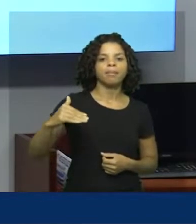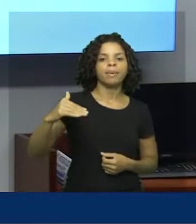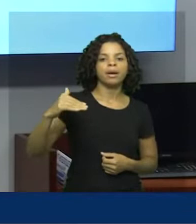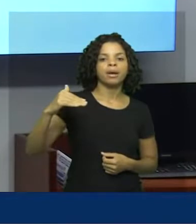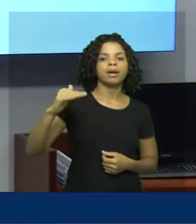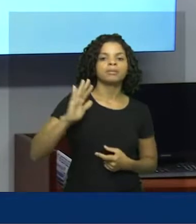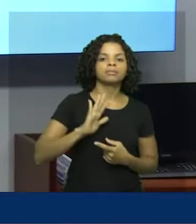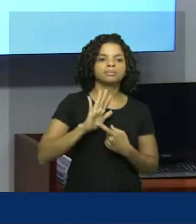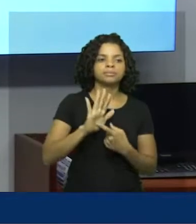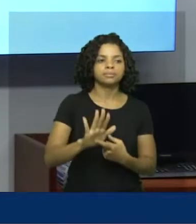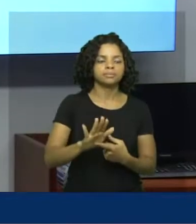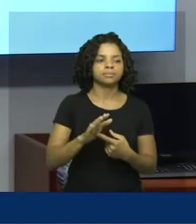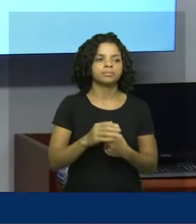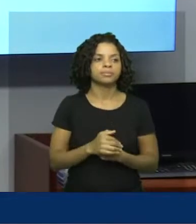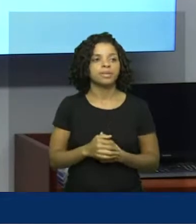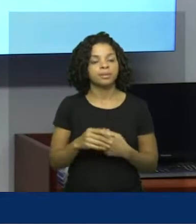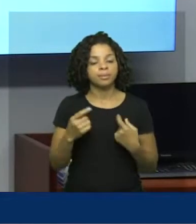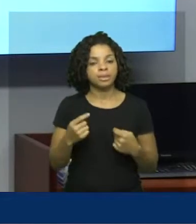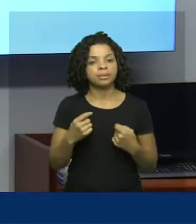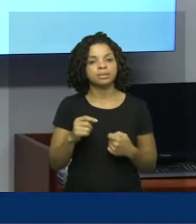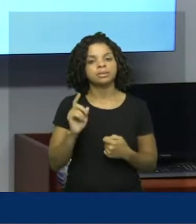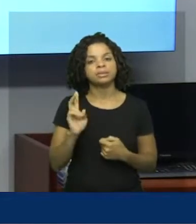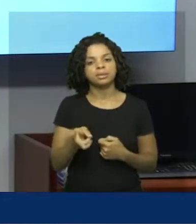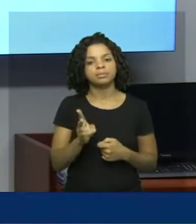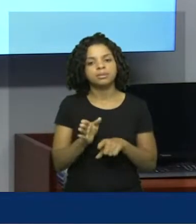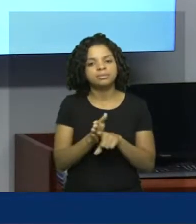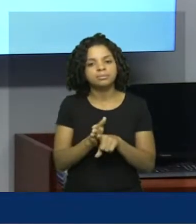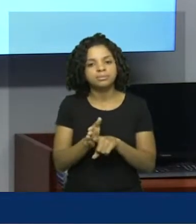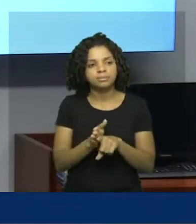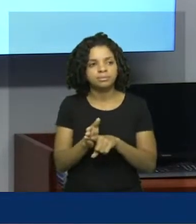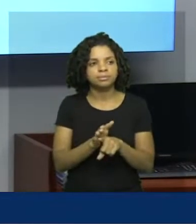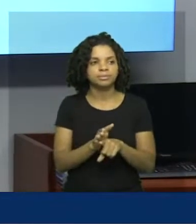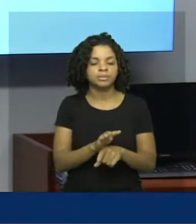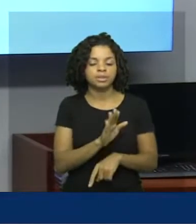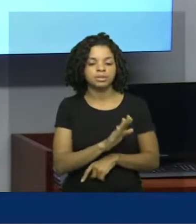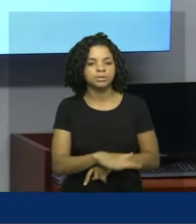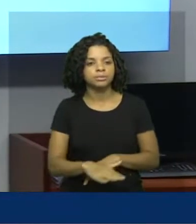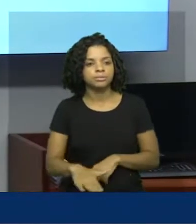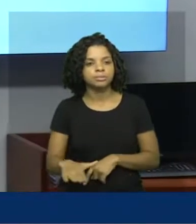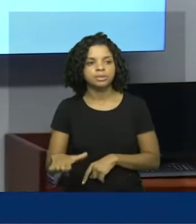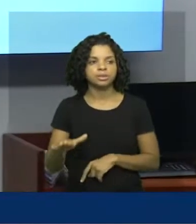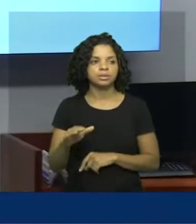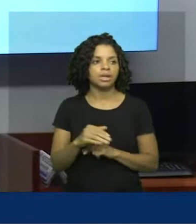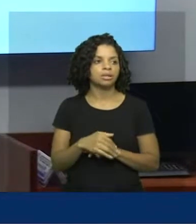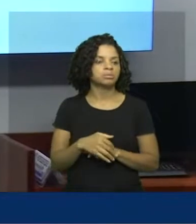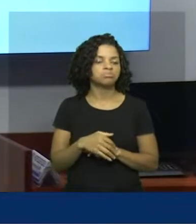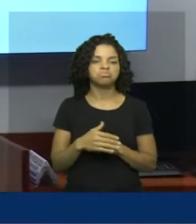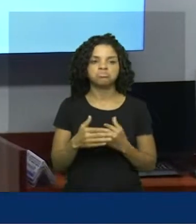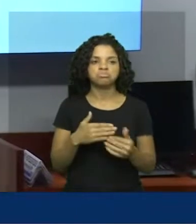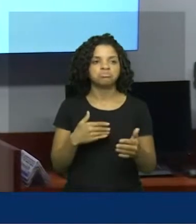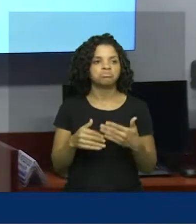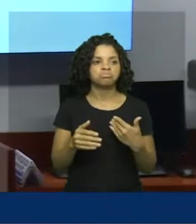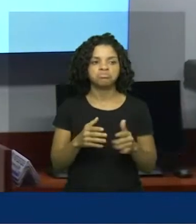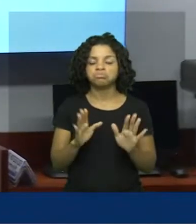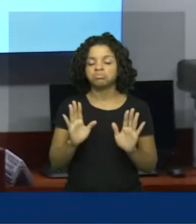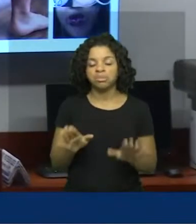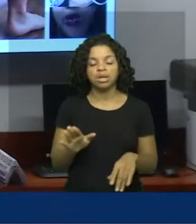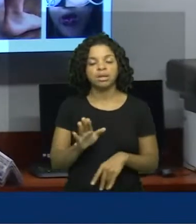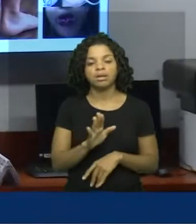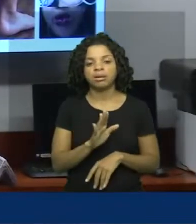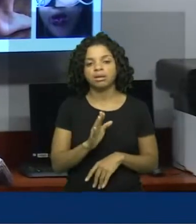ser revisto com frequência. Então, para o pediatra, não importa se é SED ou se é TE, o acompanhamento é igual.